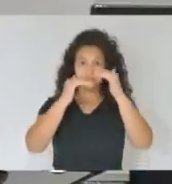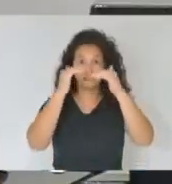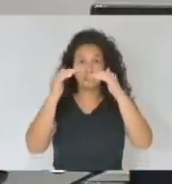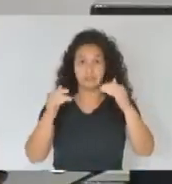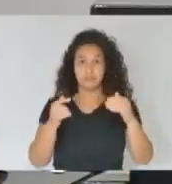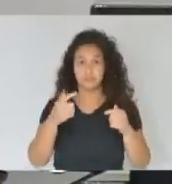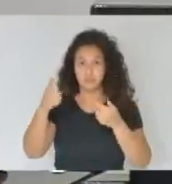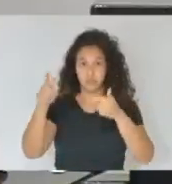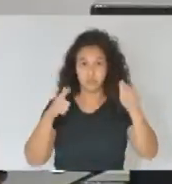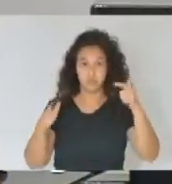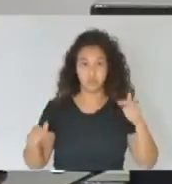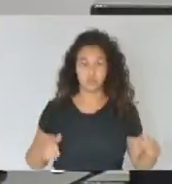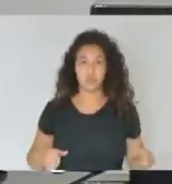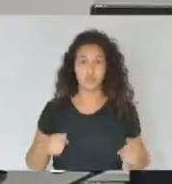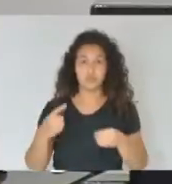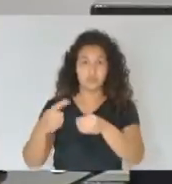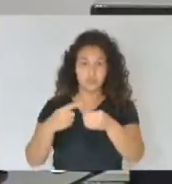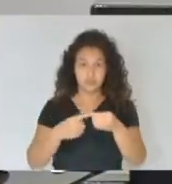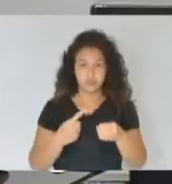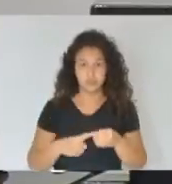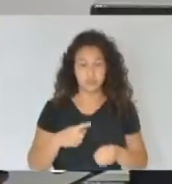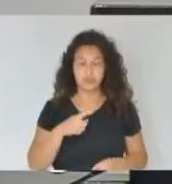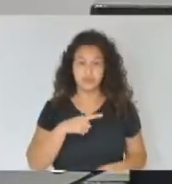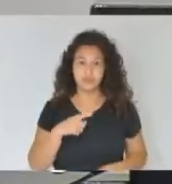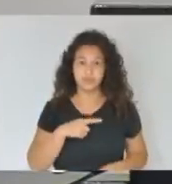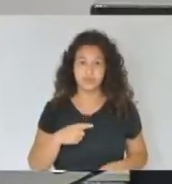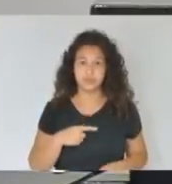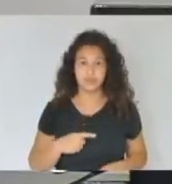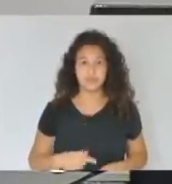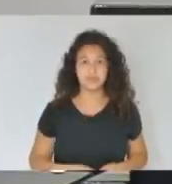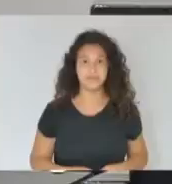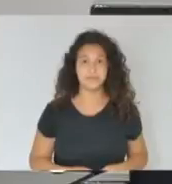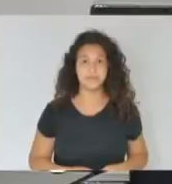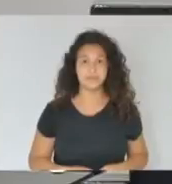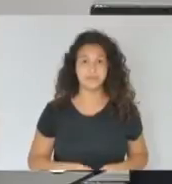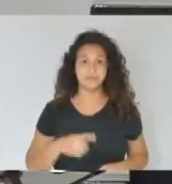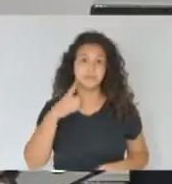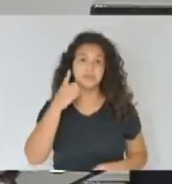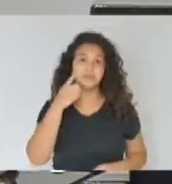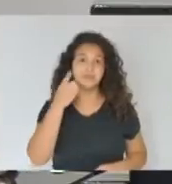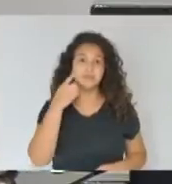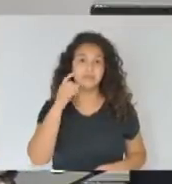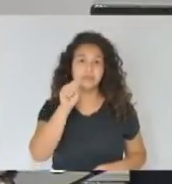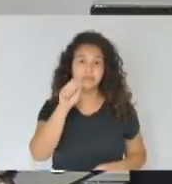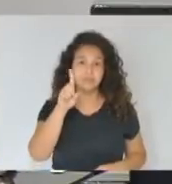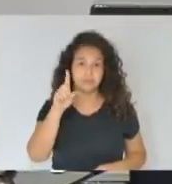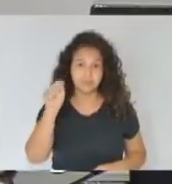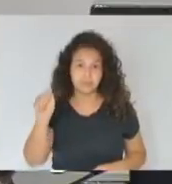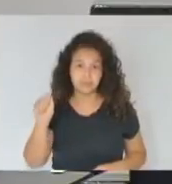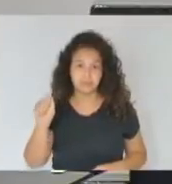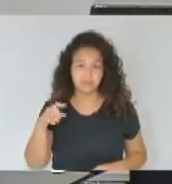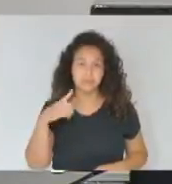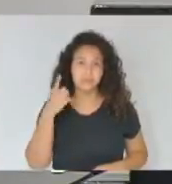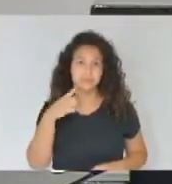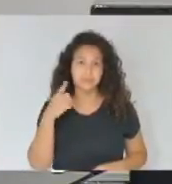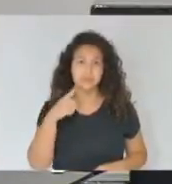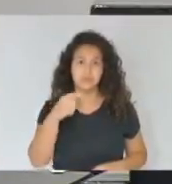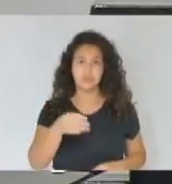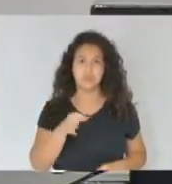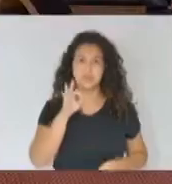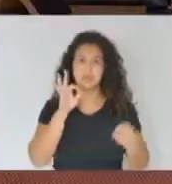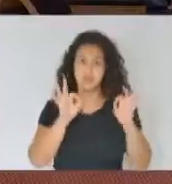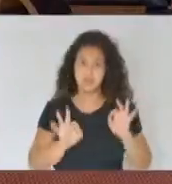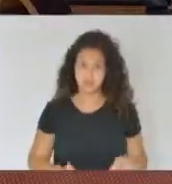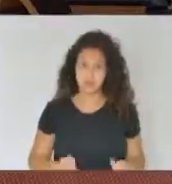regiões do nosso Estado já alcançaram. Pois não, querida deputada Ada de Luca. Deputado Cobalquinho, o senhor tem toda a razão que o